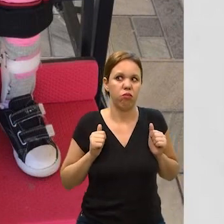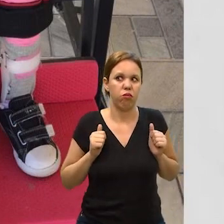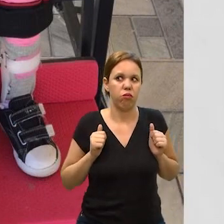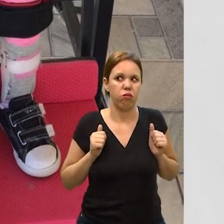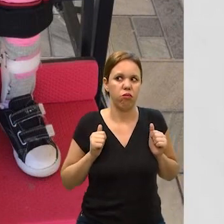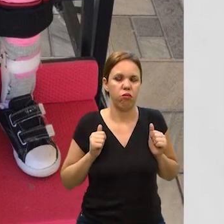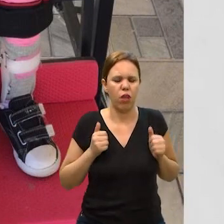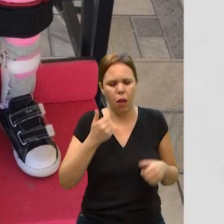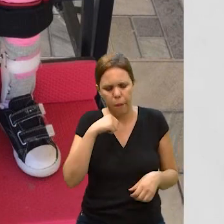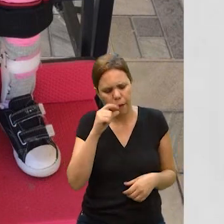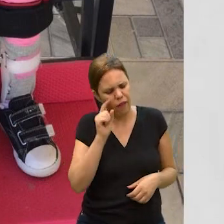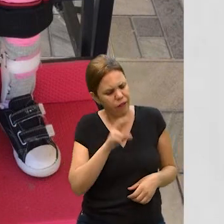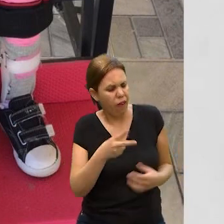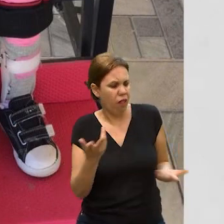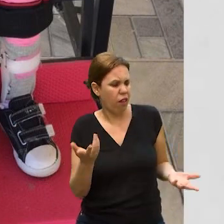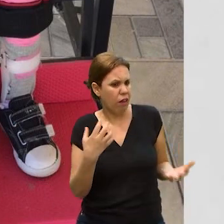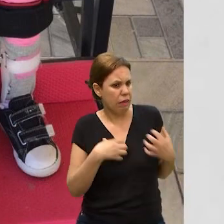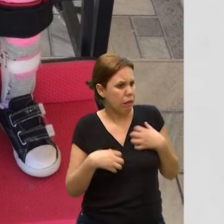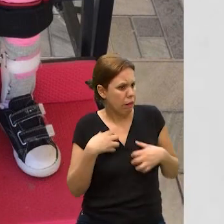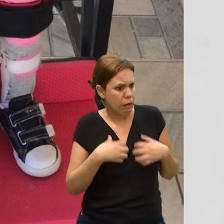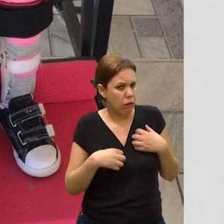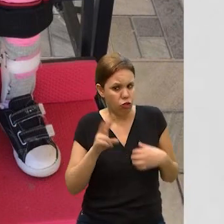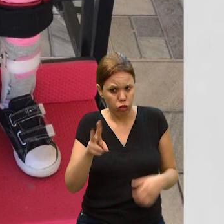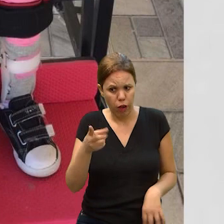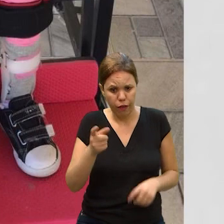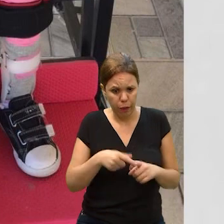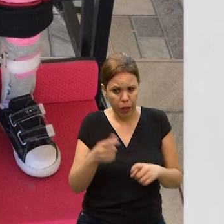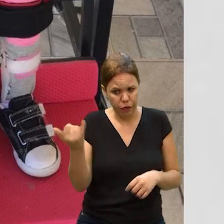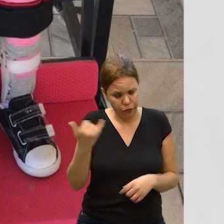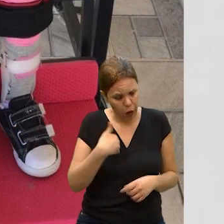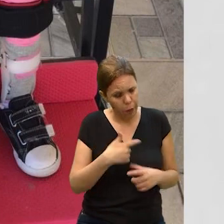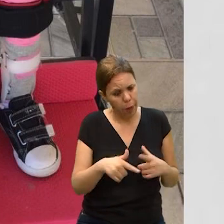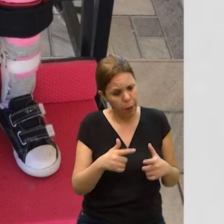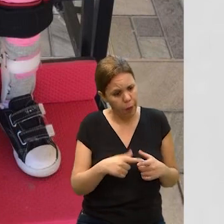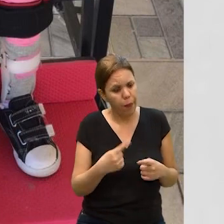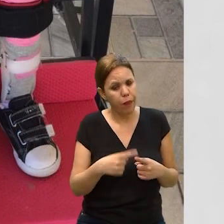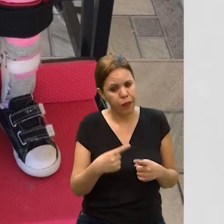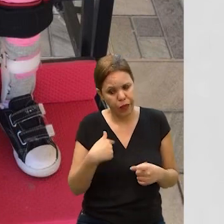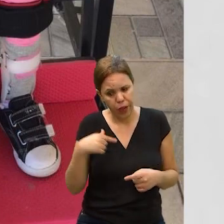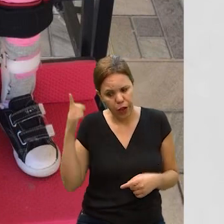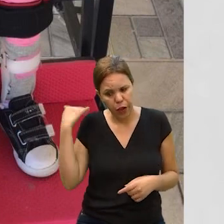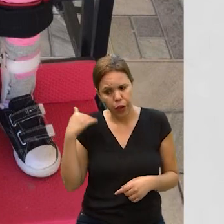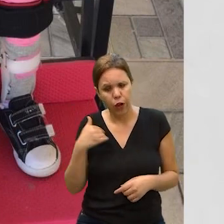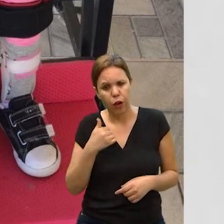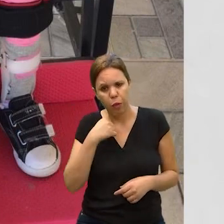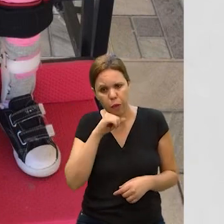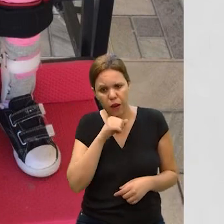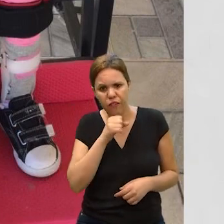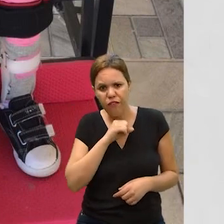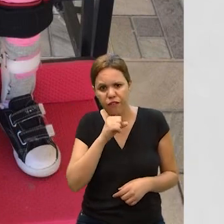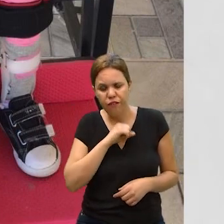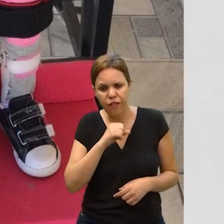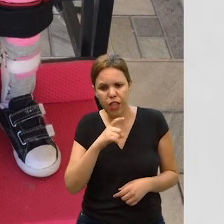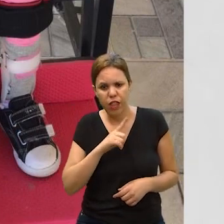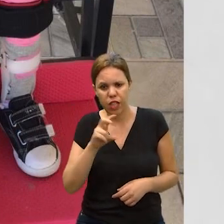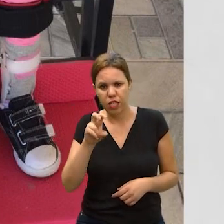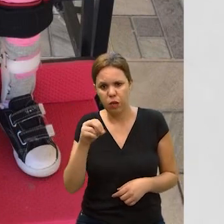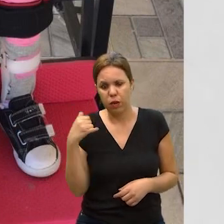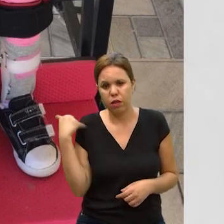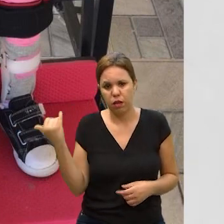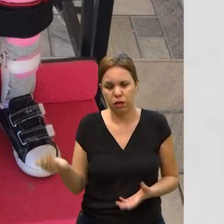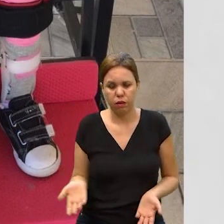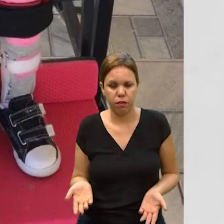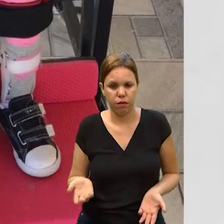Então é um desespero. Então eu já ouvi de médicos que o problema das minhas filhas é porque eu fui mãe velha, porque